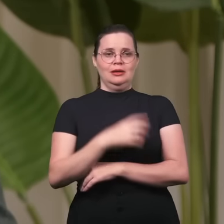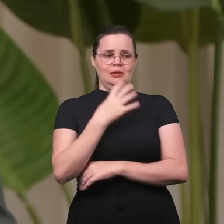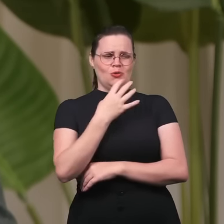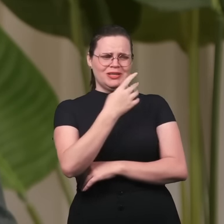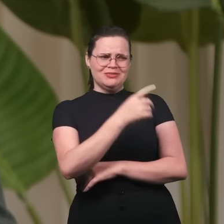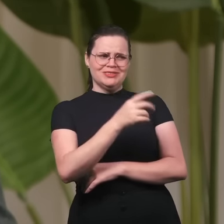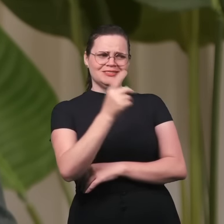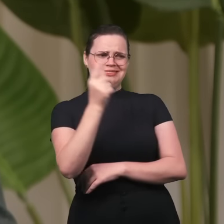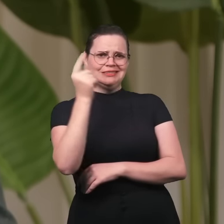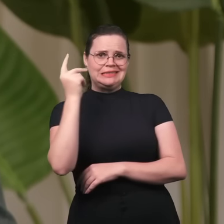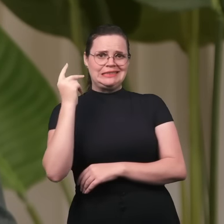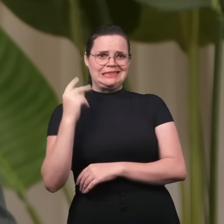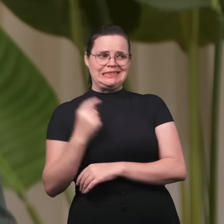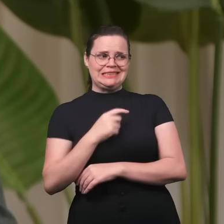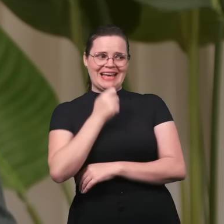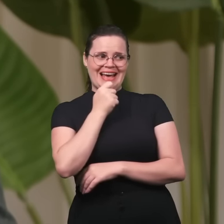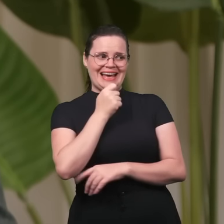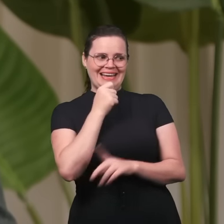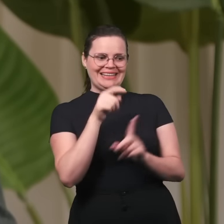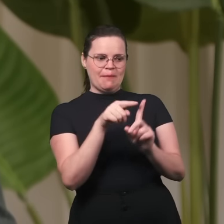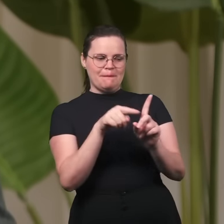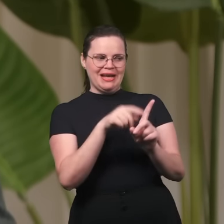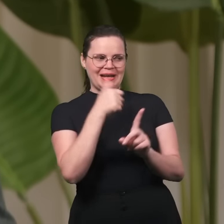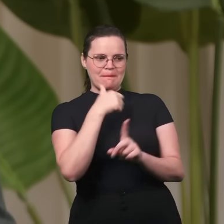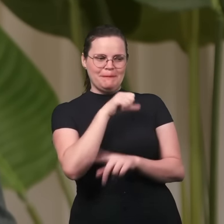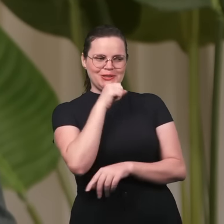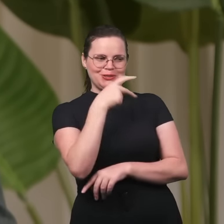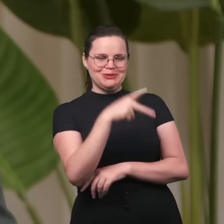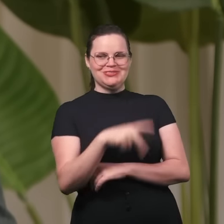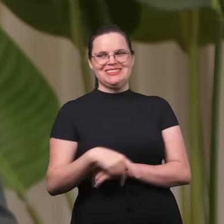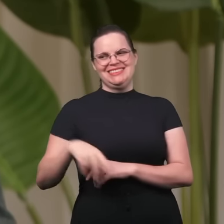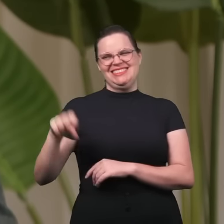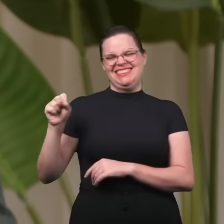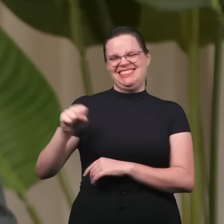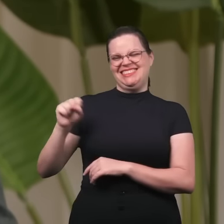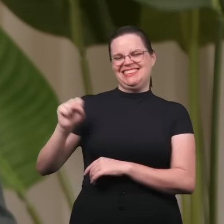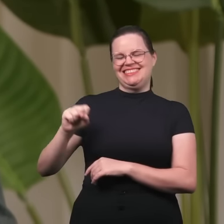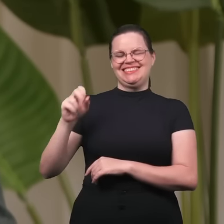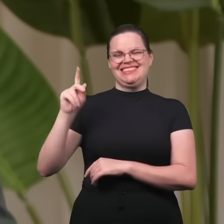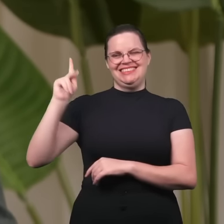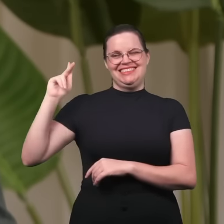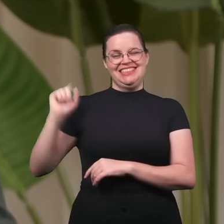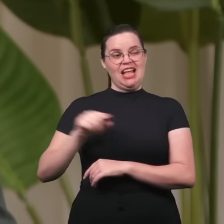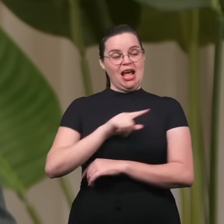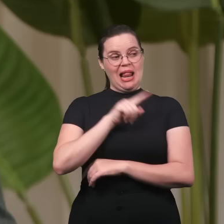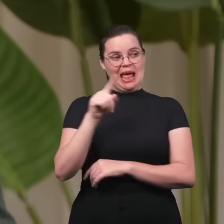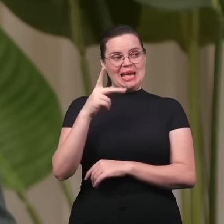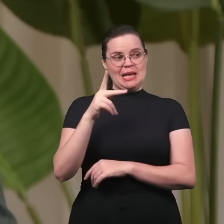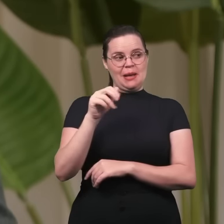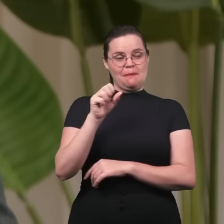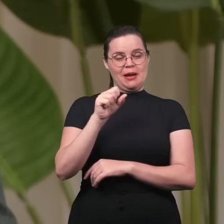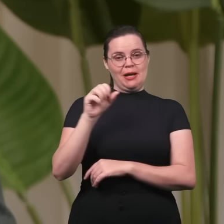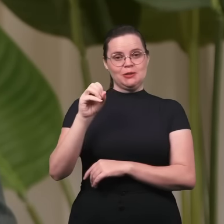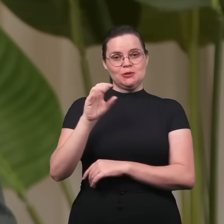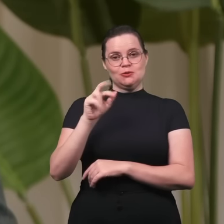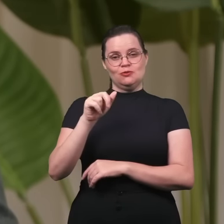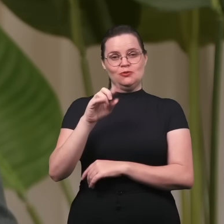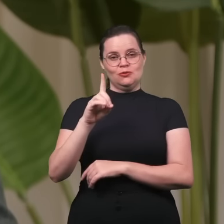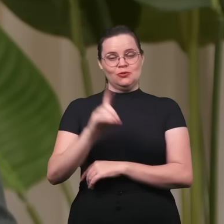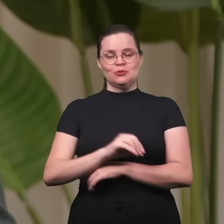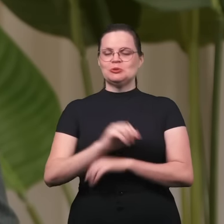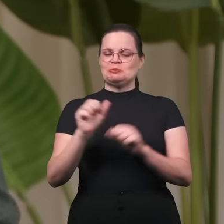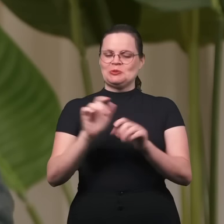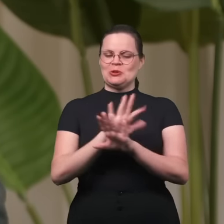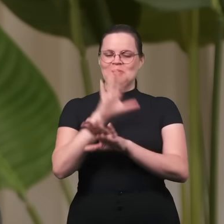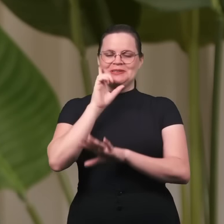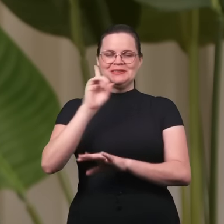eu acho que você estava na barriga da sua mãe ainda, hein? Sim, lá em Passo Fundo, hein, Abner? E glória a Deus,